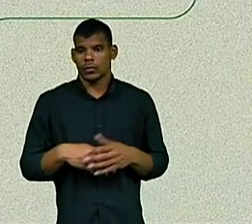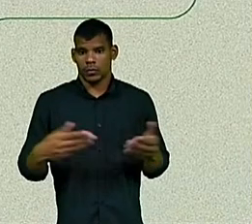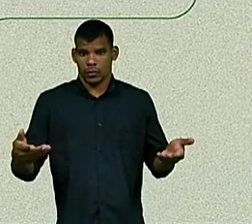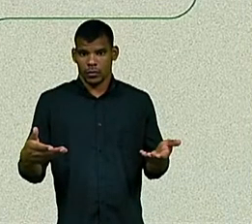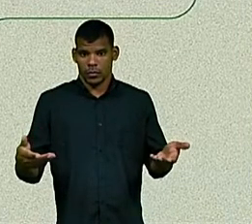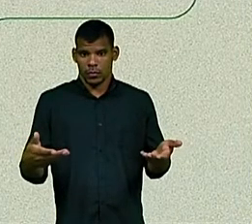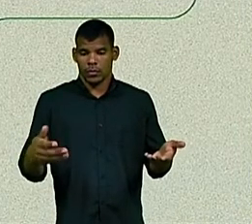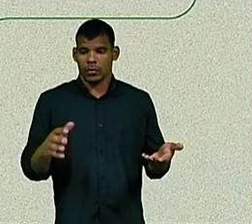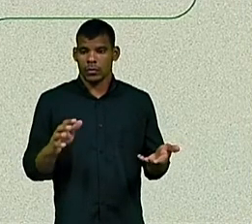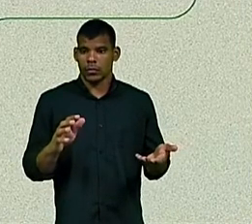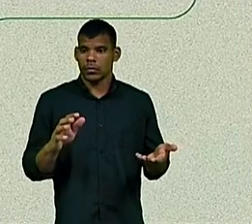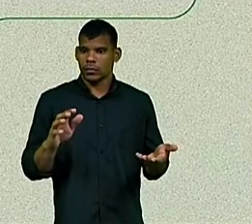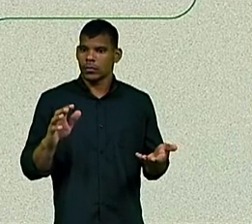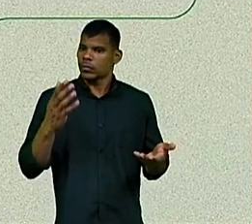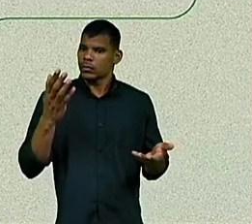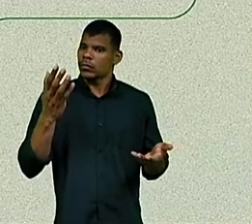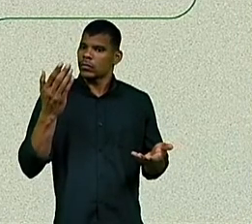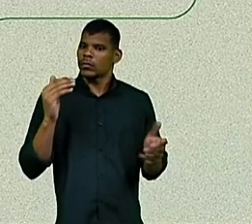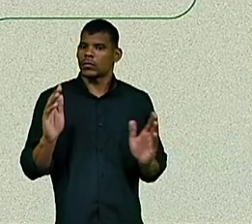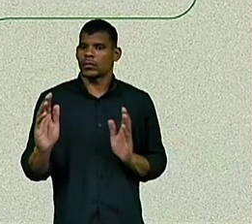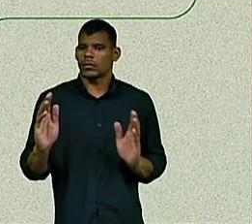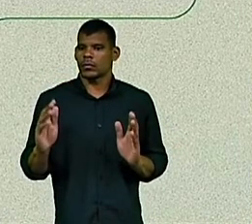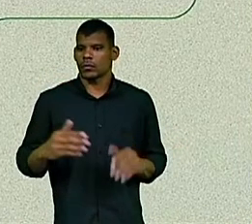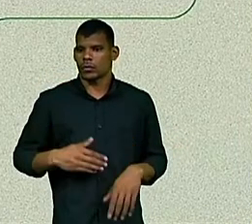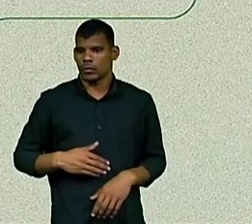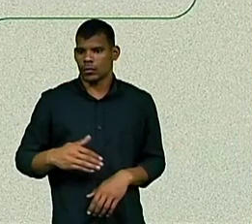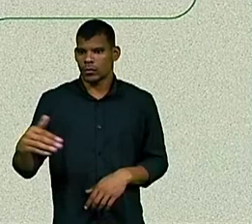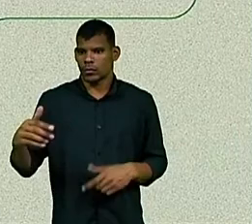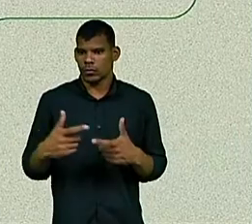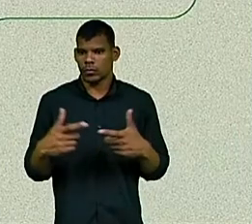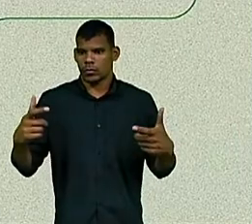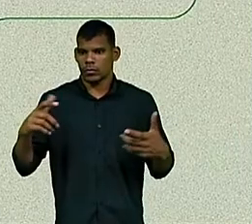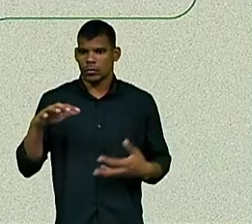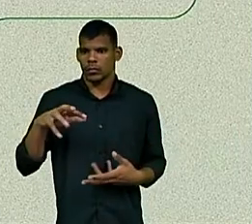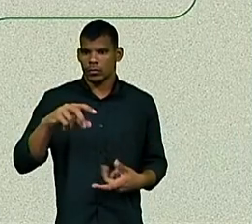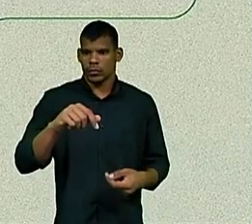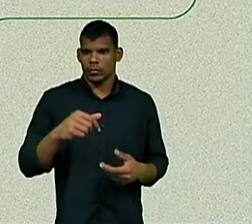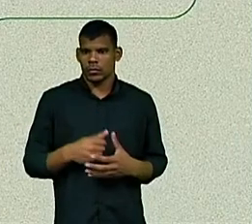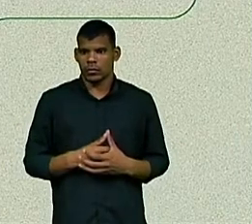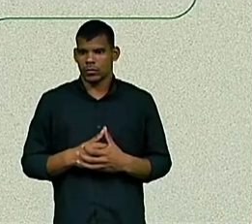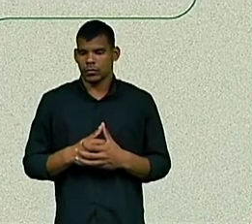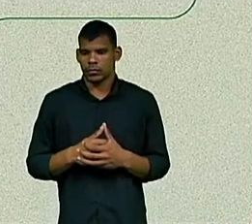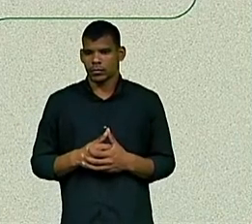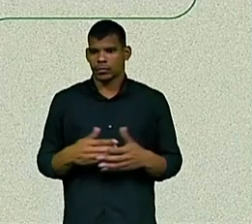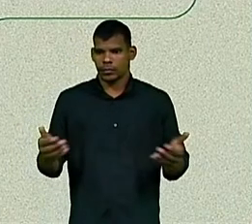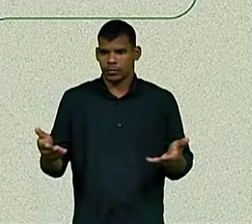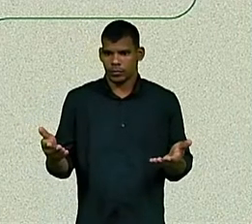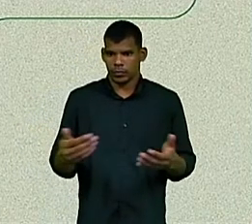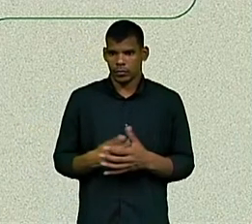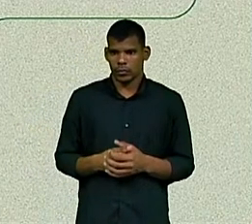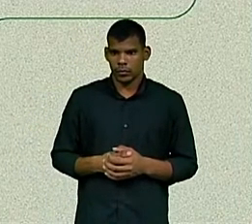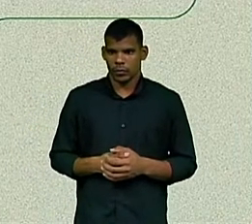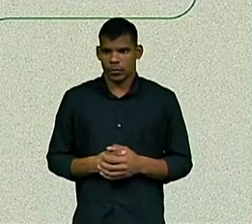você sabe qual é a época da humanidade que tem mais gente passando fome no mundo agora